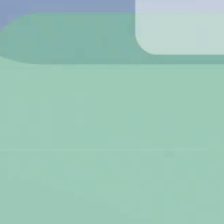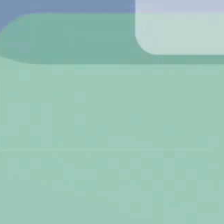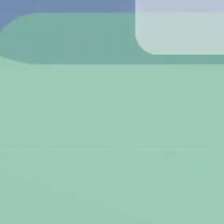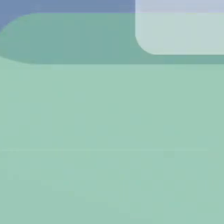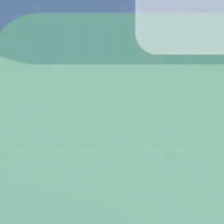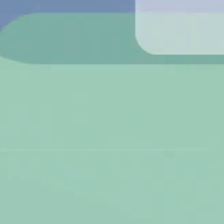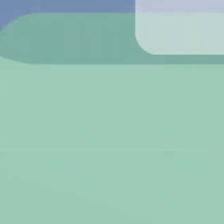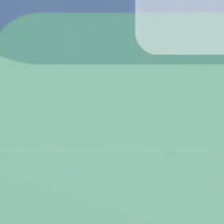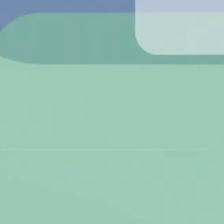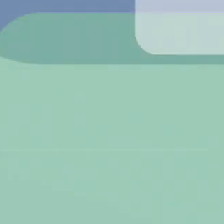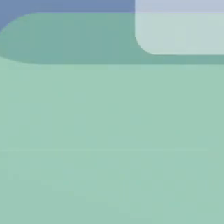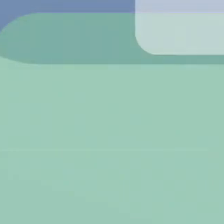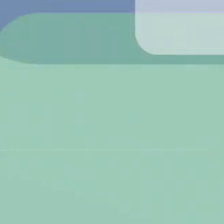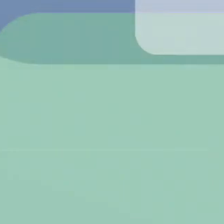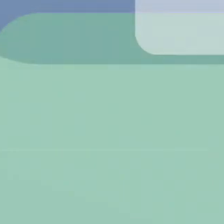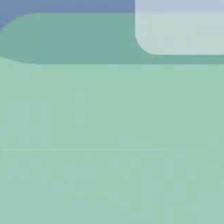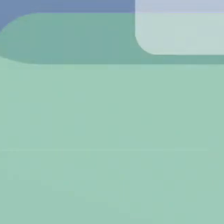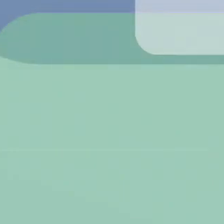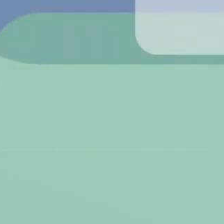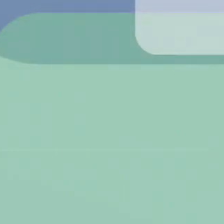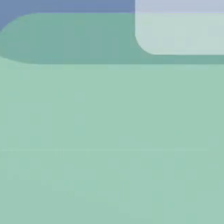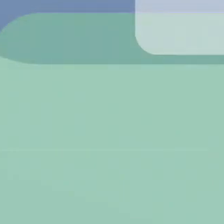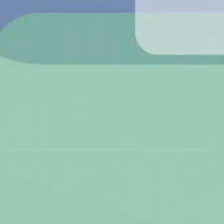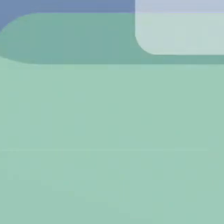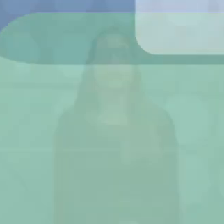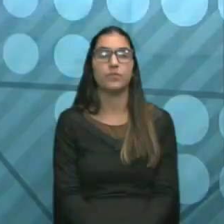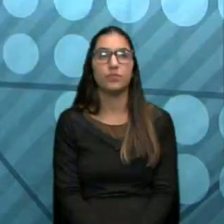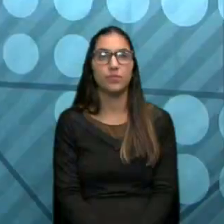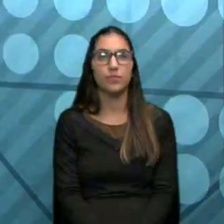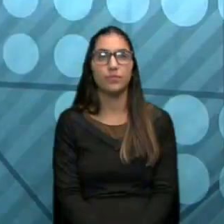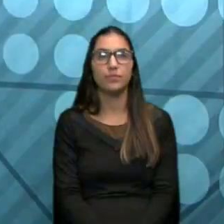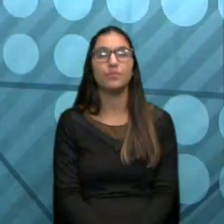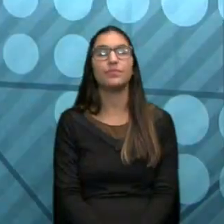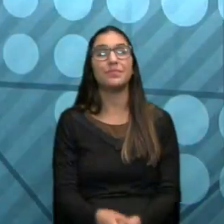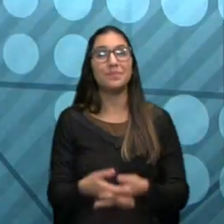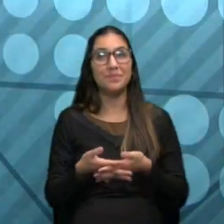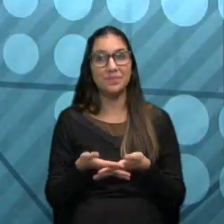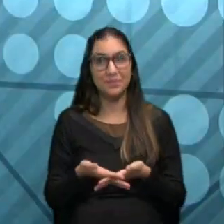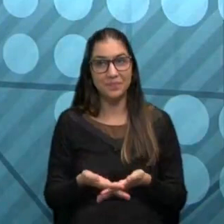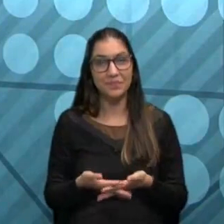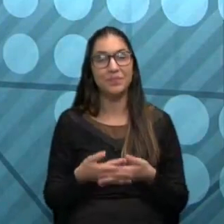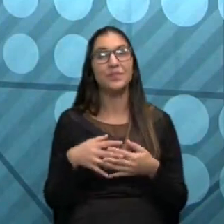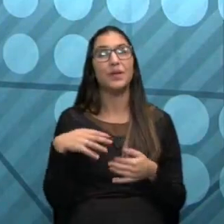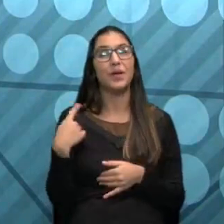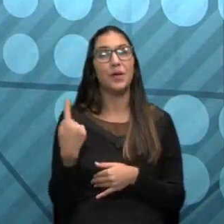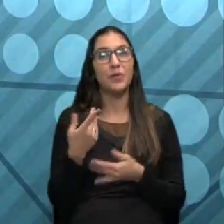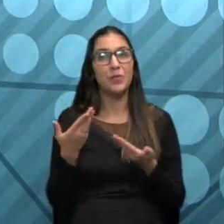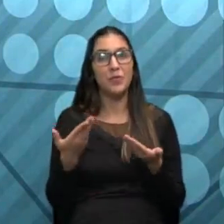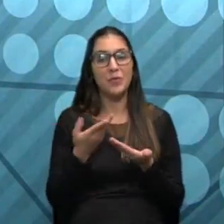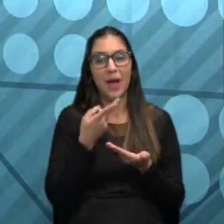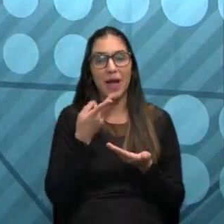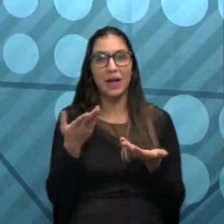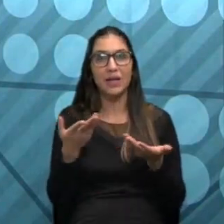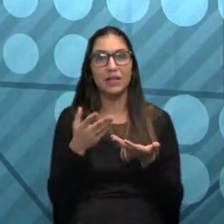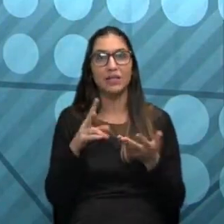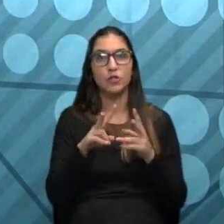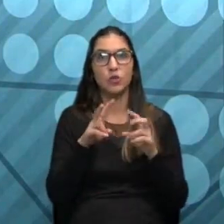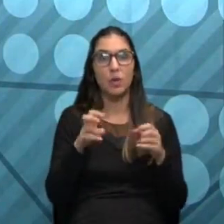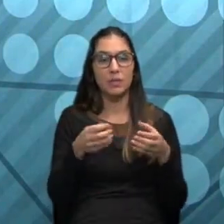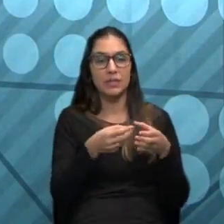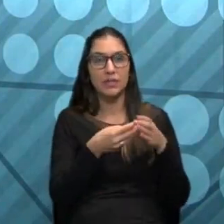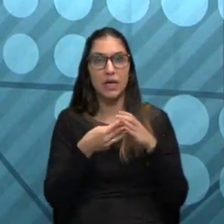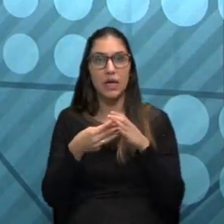Então, a gente vai falar de célula, cluster